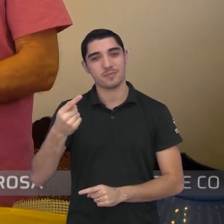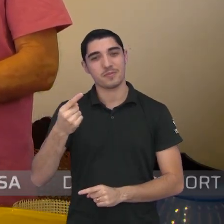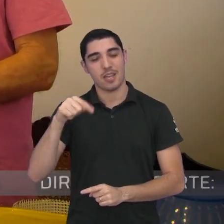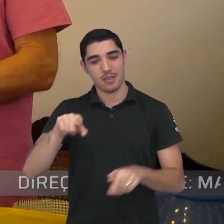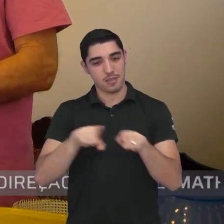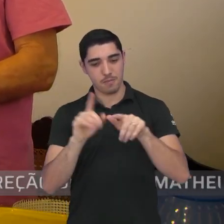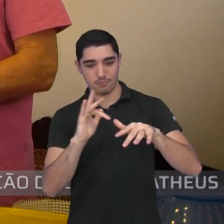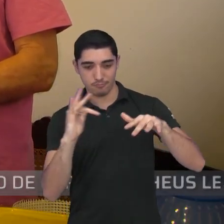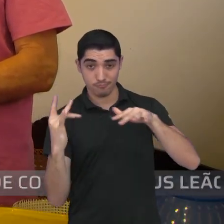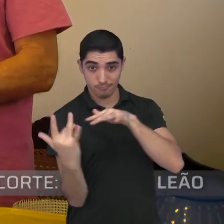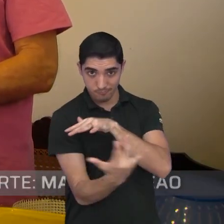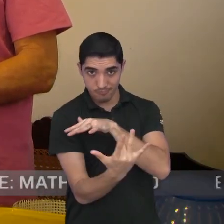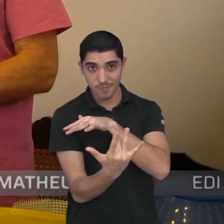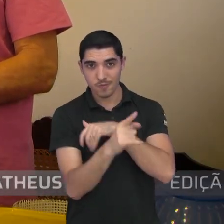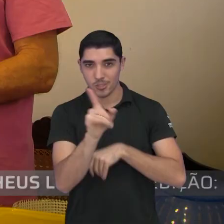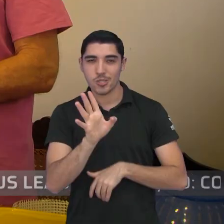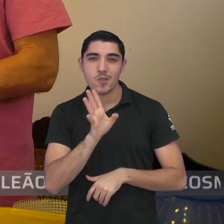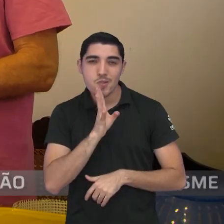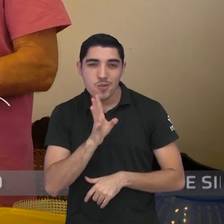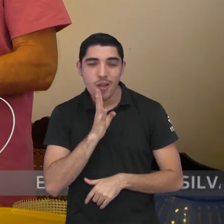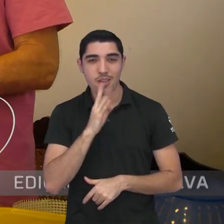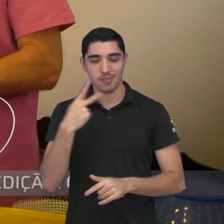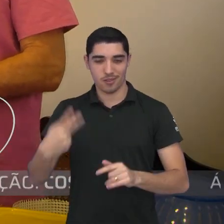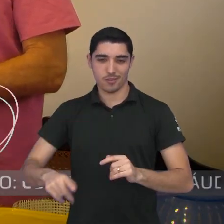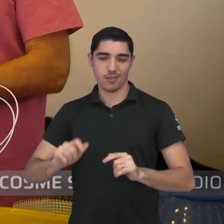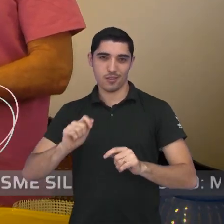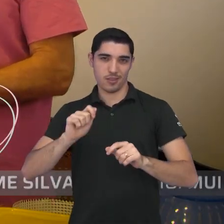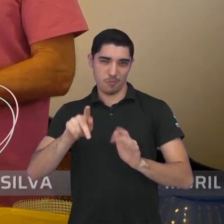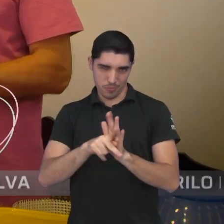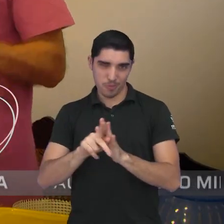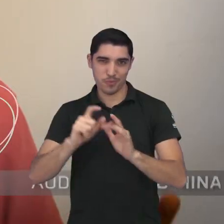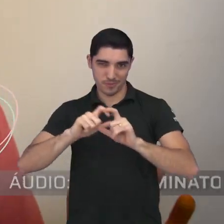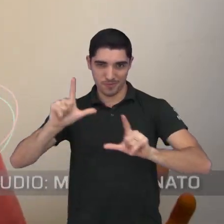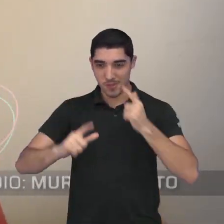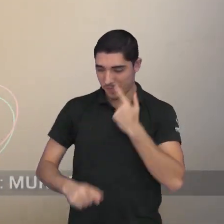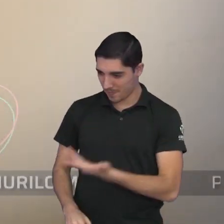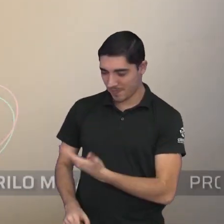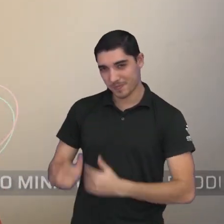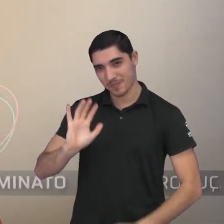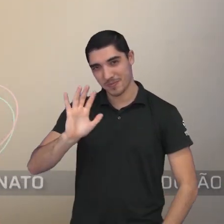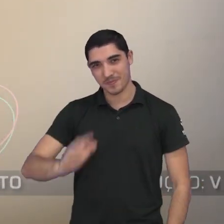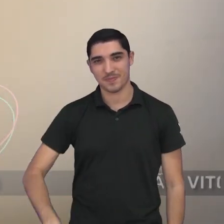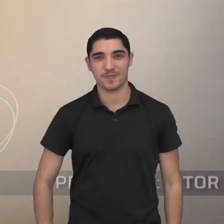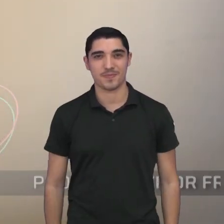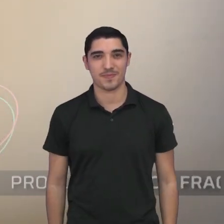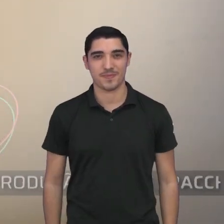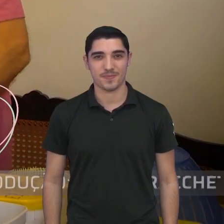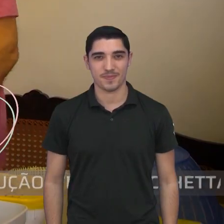já conhece, @TV Câmara SJC. Tchau, tchau. Tchau.